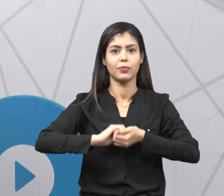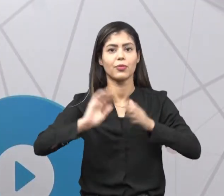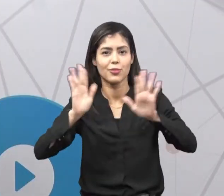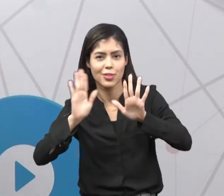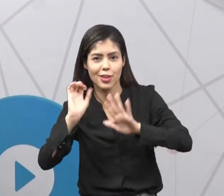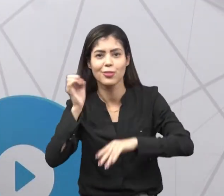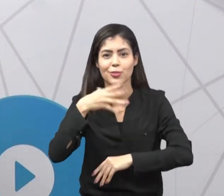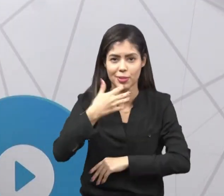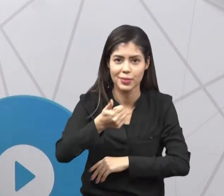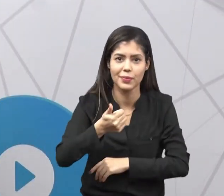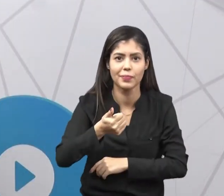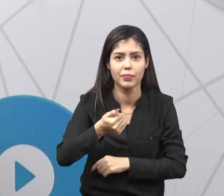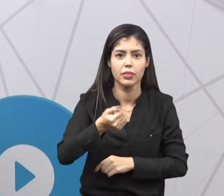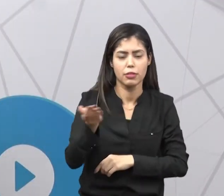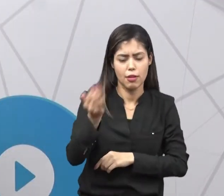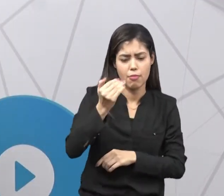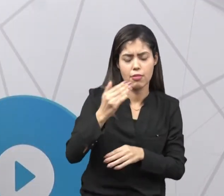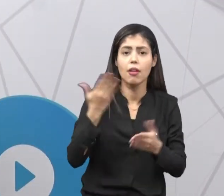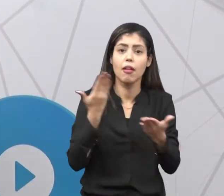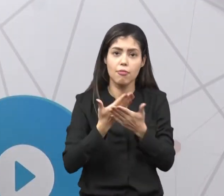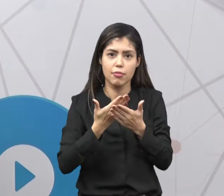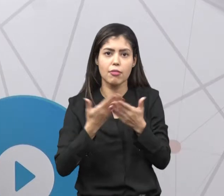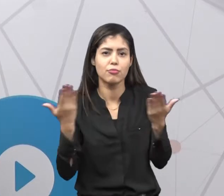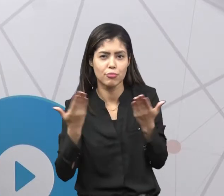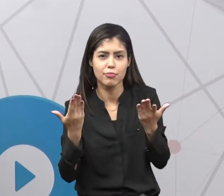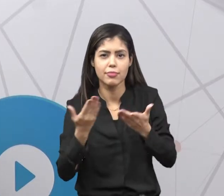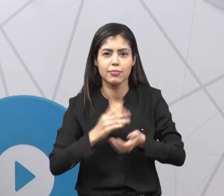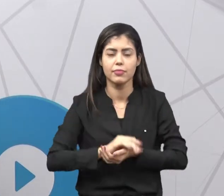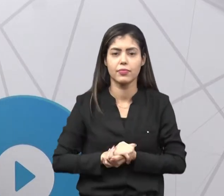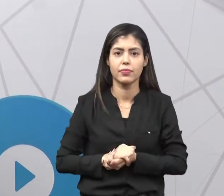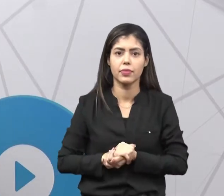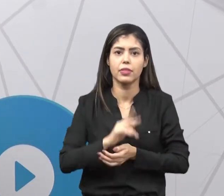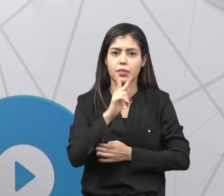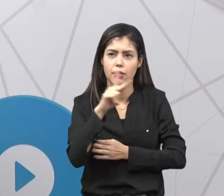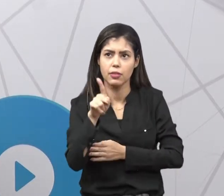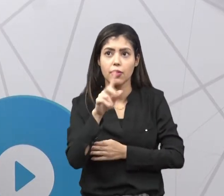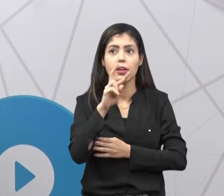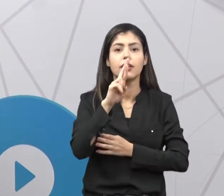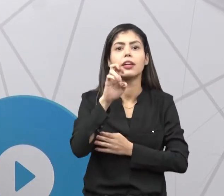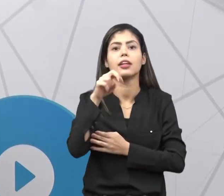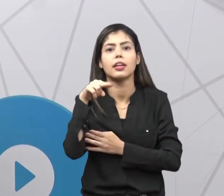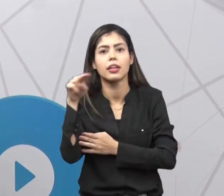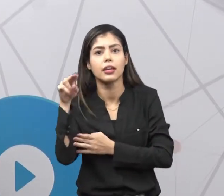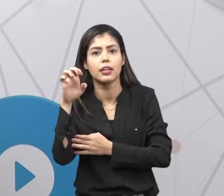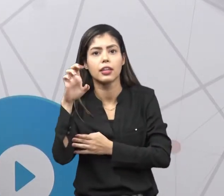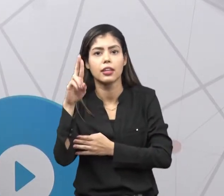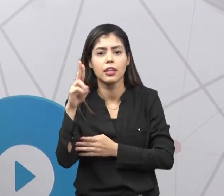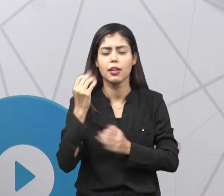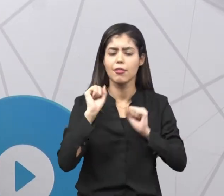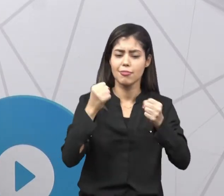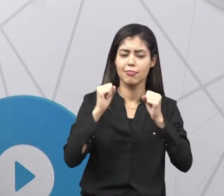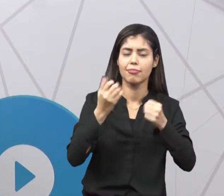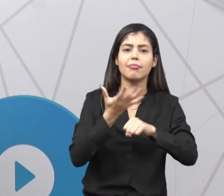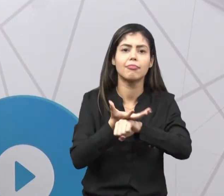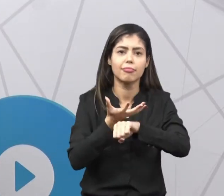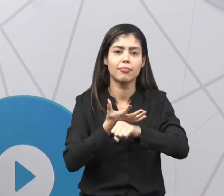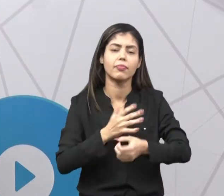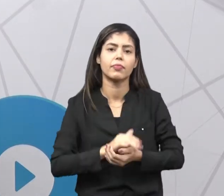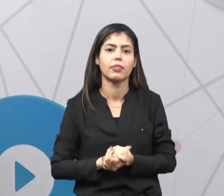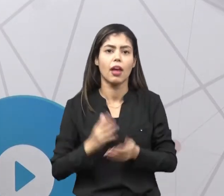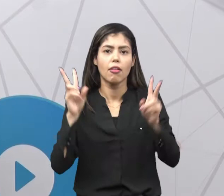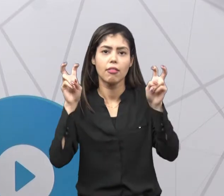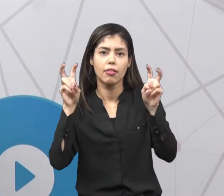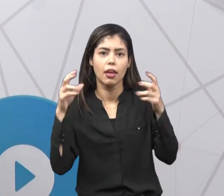Olá, tudo bem? Vamos à nossa aula de hoje. Eu sou o professor Renner, a disciplina de Educação Física. E